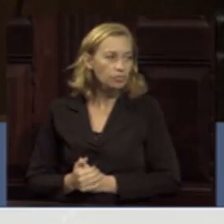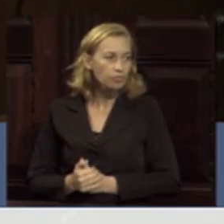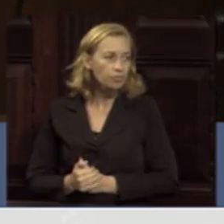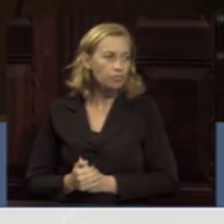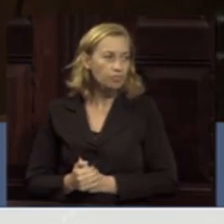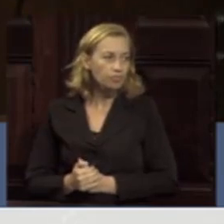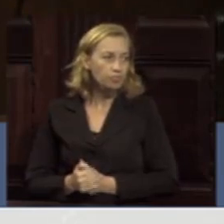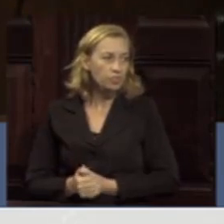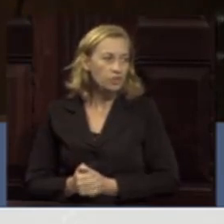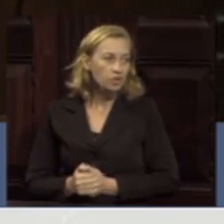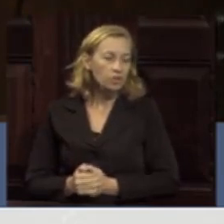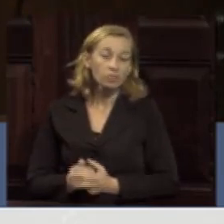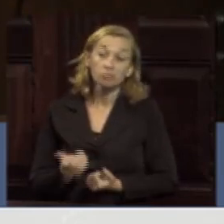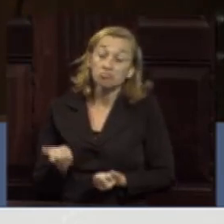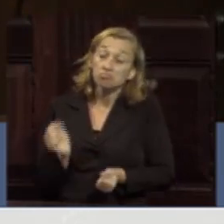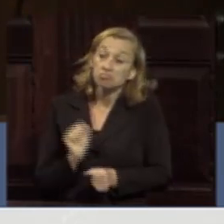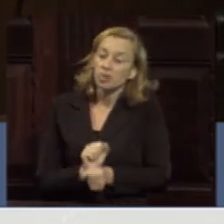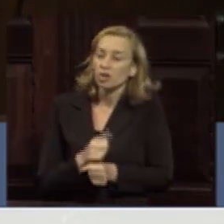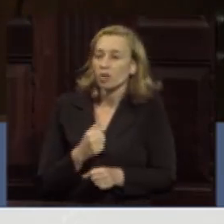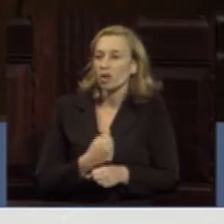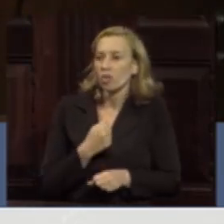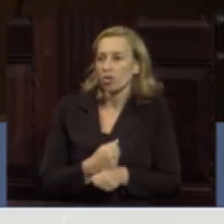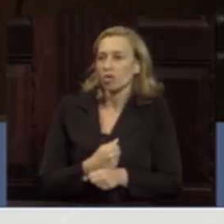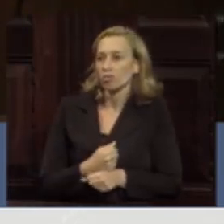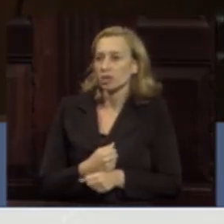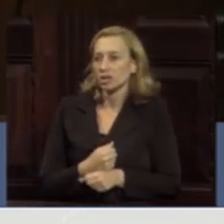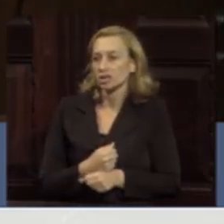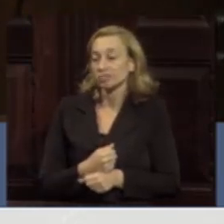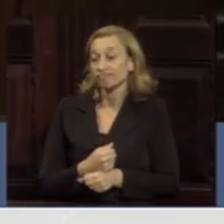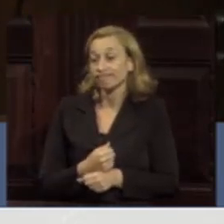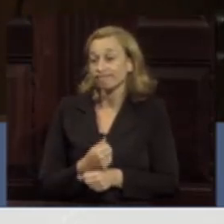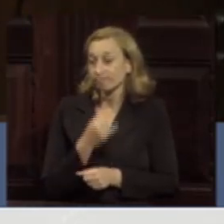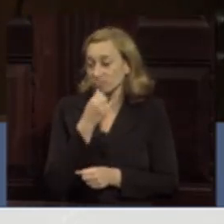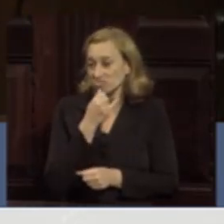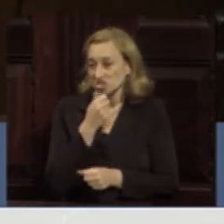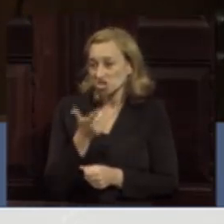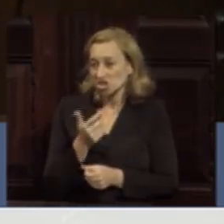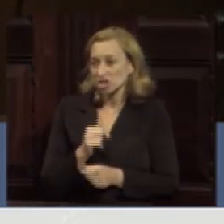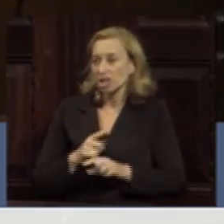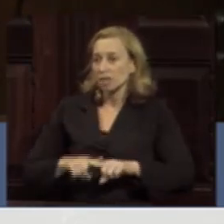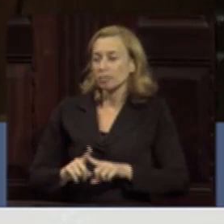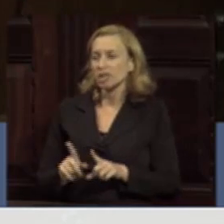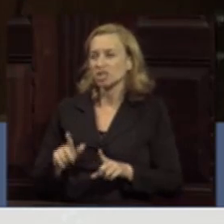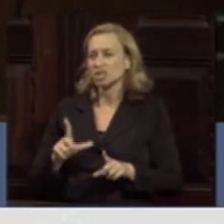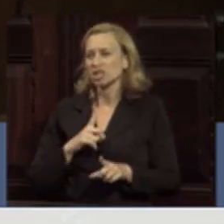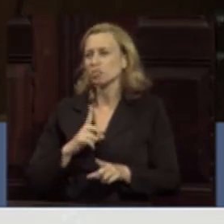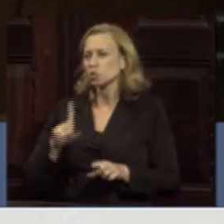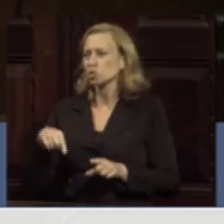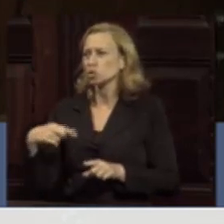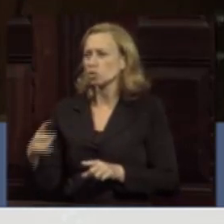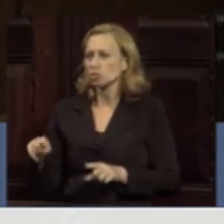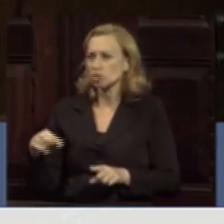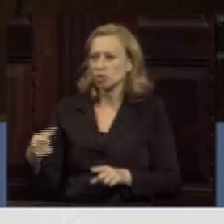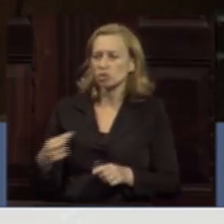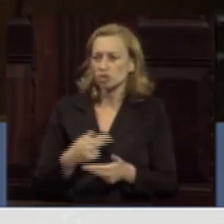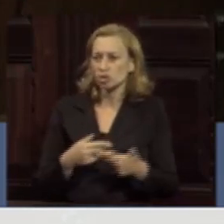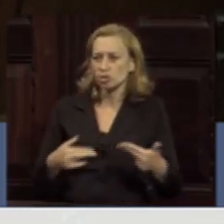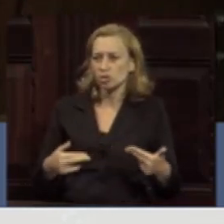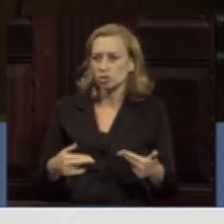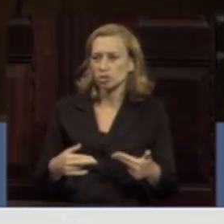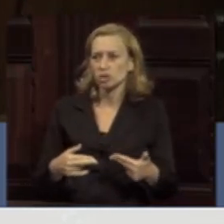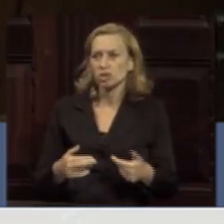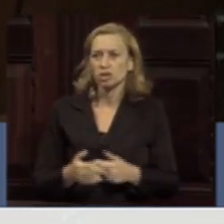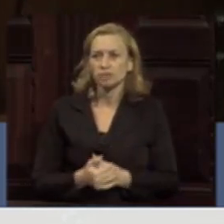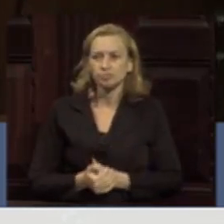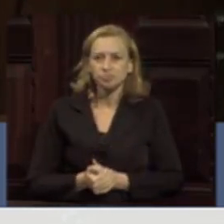mas infelizmente a obra parou, e isso para a gente é motivo de tristeza. Mas temos outros pleitos, prefeito Crivella. Uma pena que o senhor